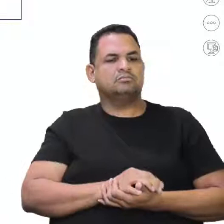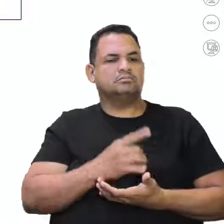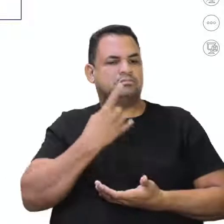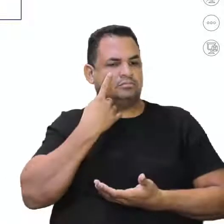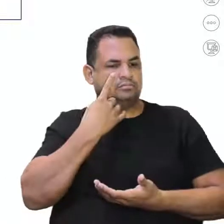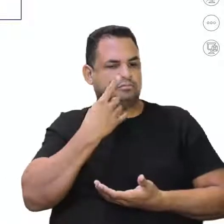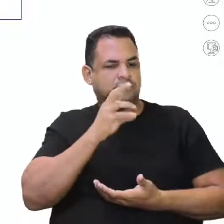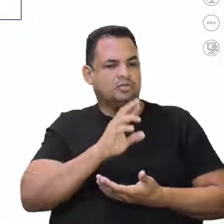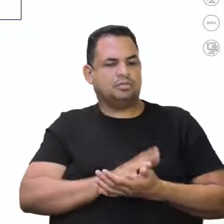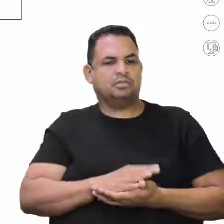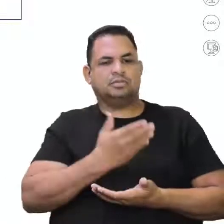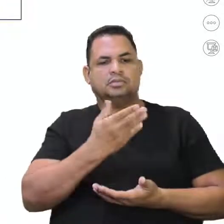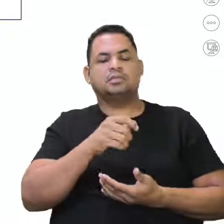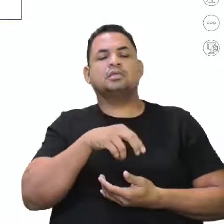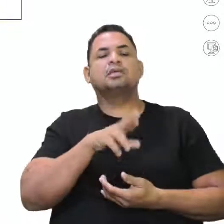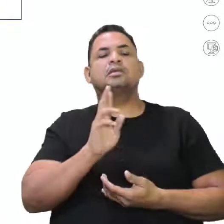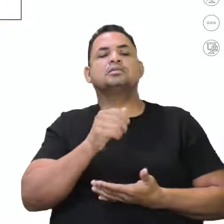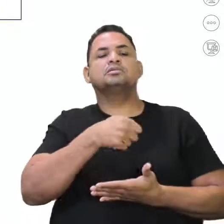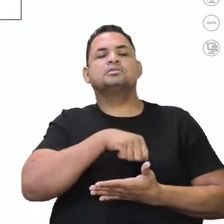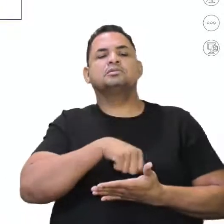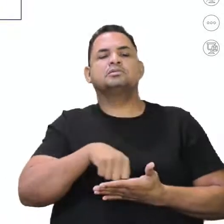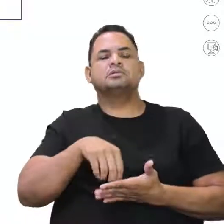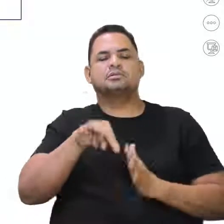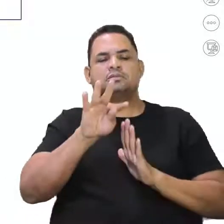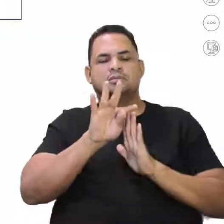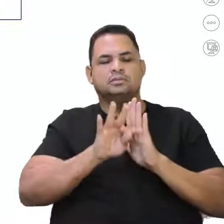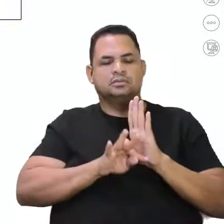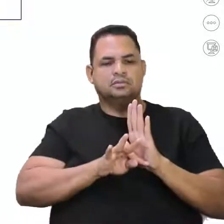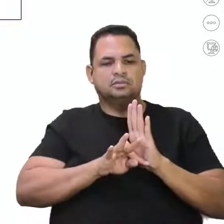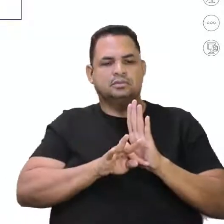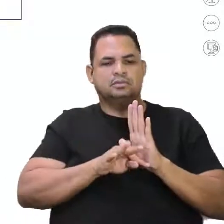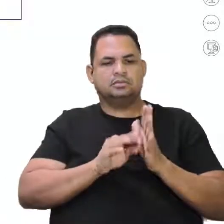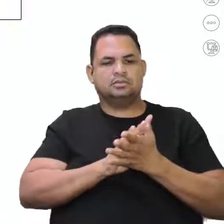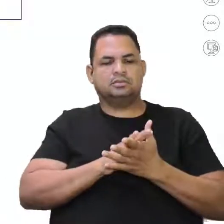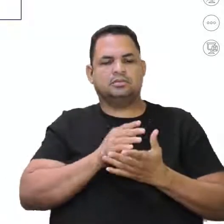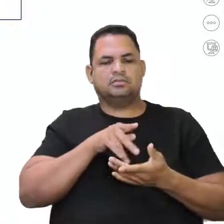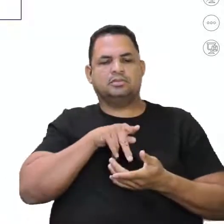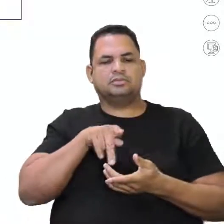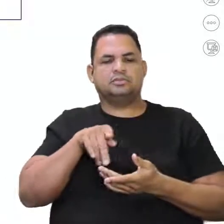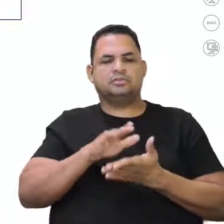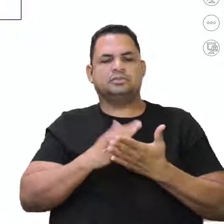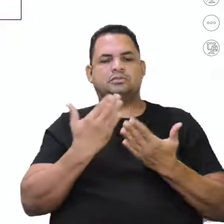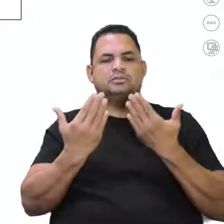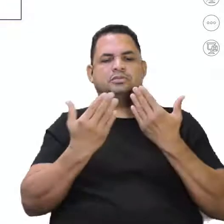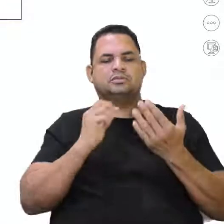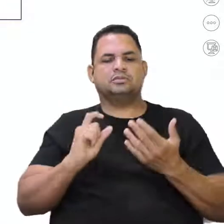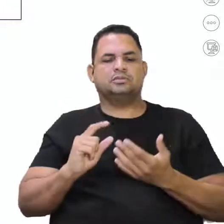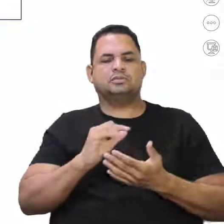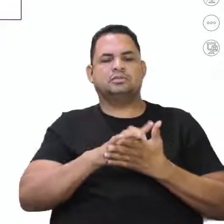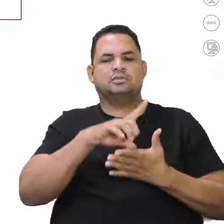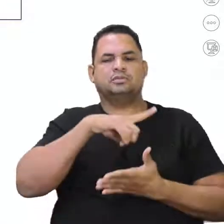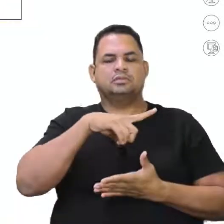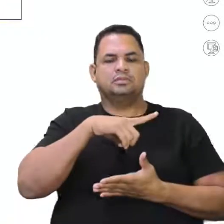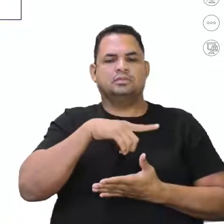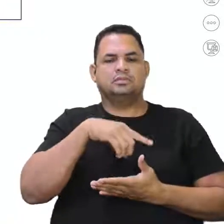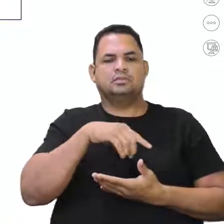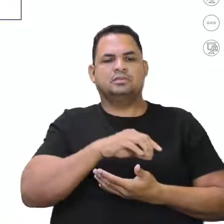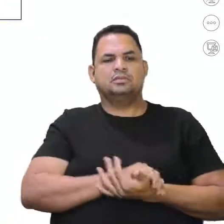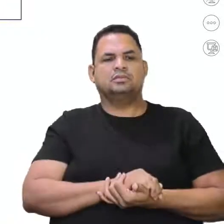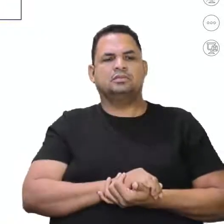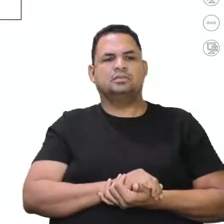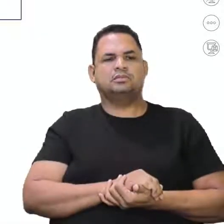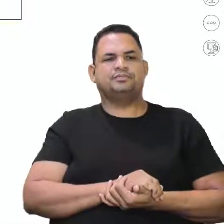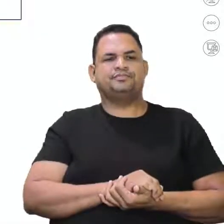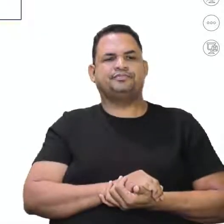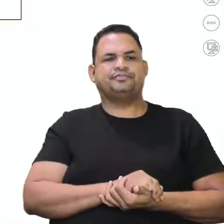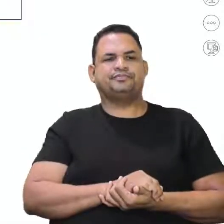do Robin Dunbar. Quem foi que escreveu o texto? O professor de Psicologia Evolutiva. Então, temos lá a